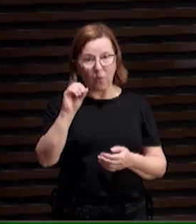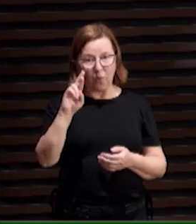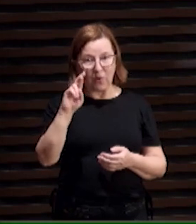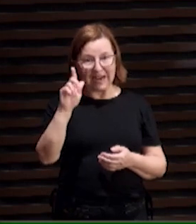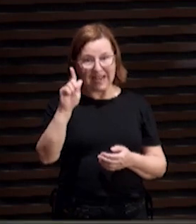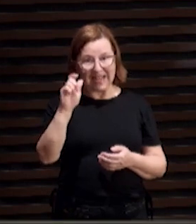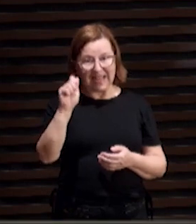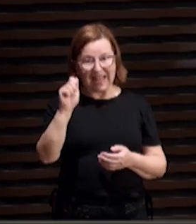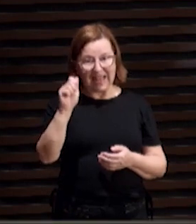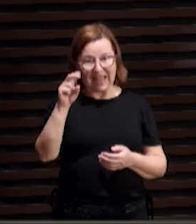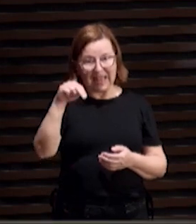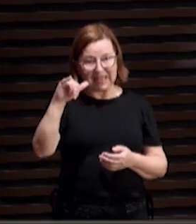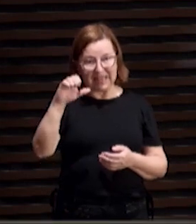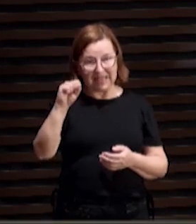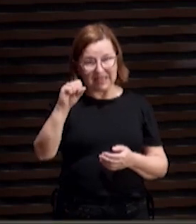criança.